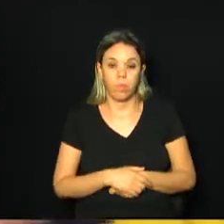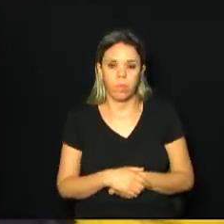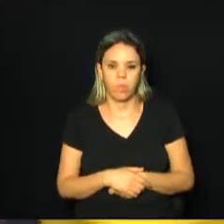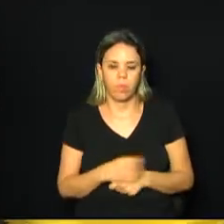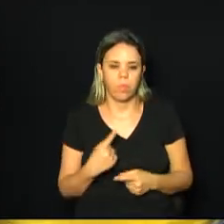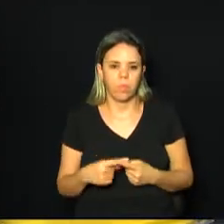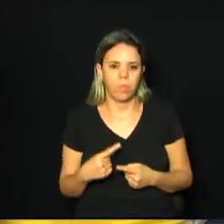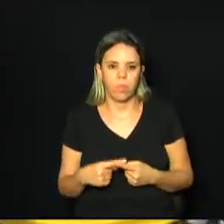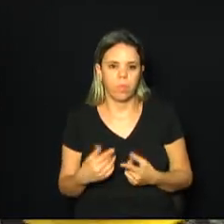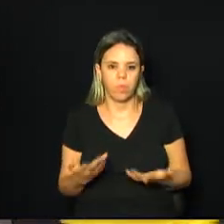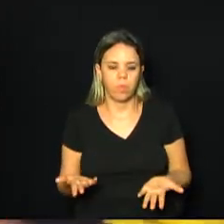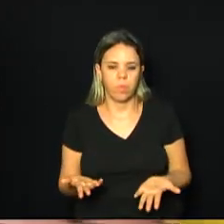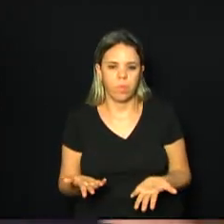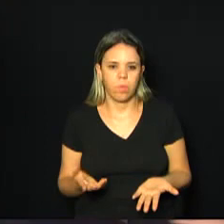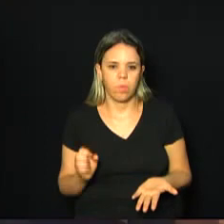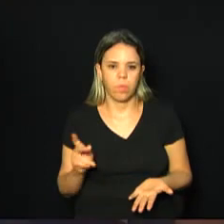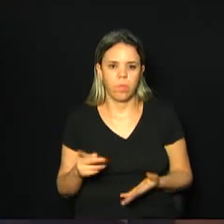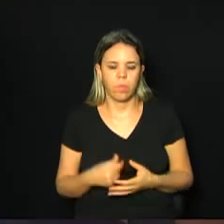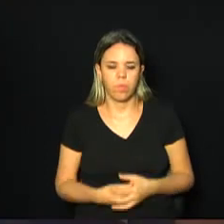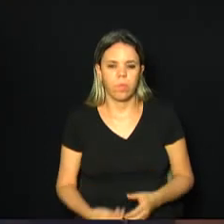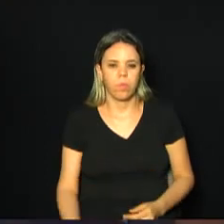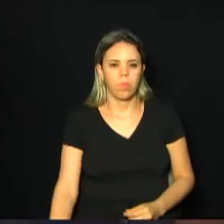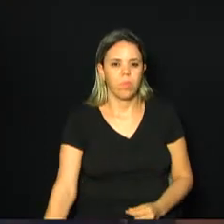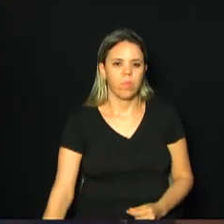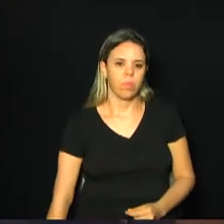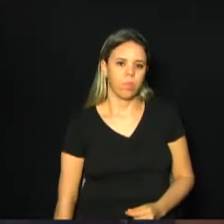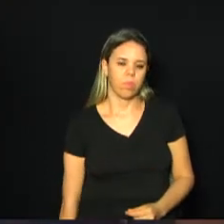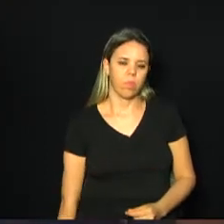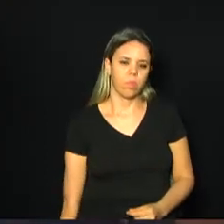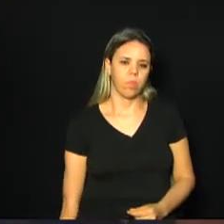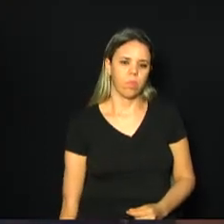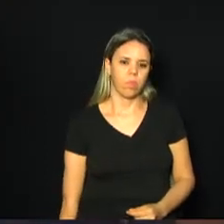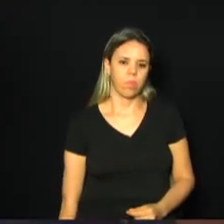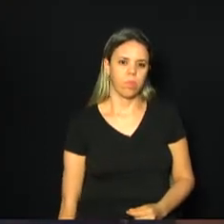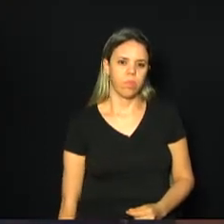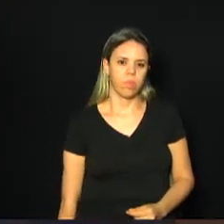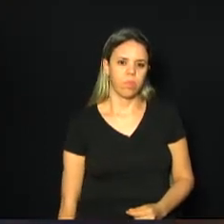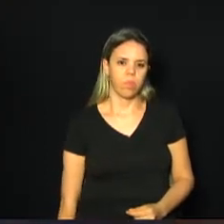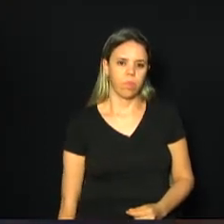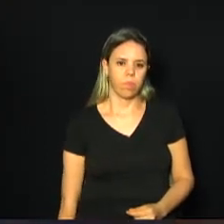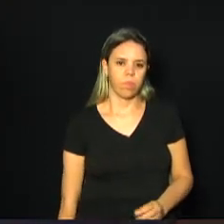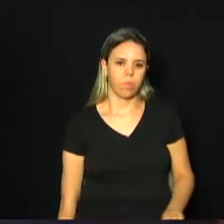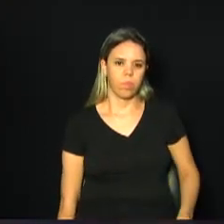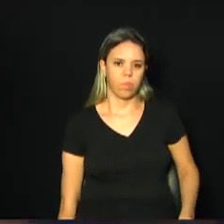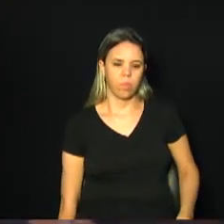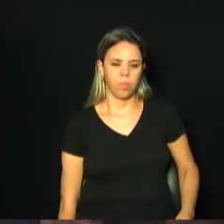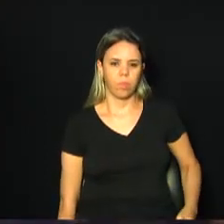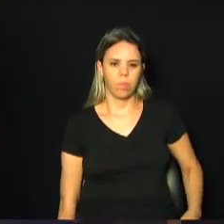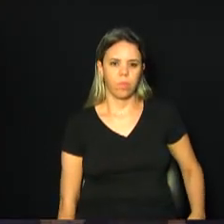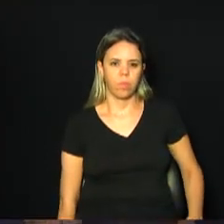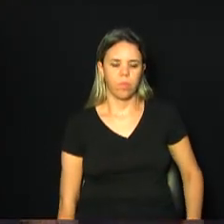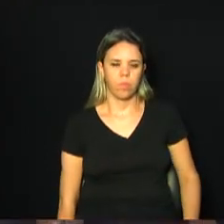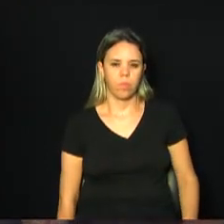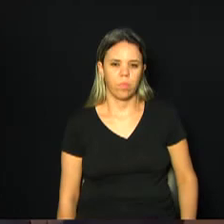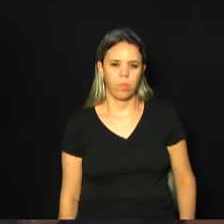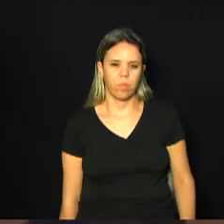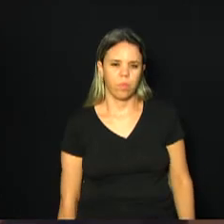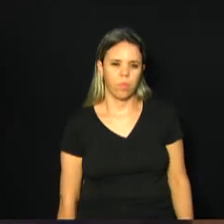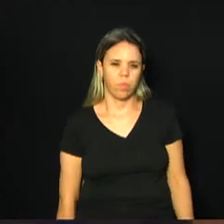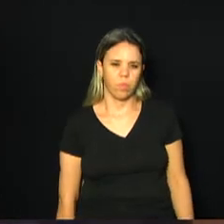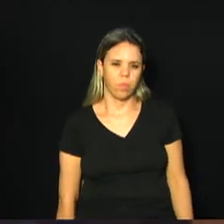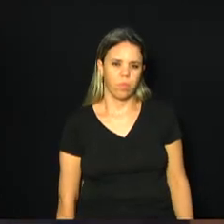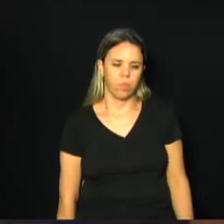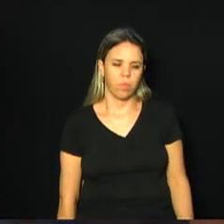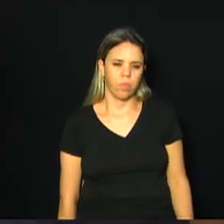ele... Ah, ok. Ô Regis, balança a cabeça aí sim, aí. Fica registrado.